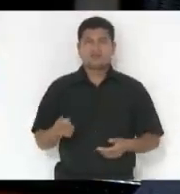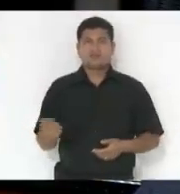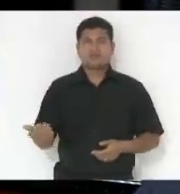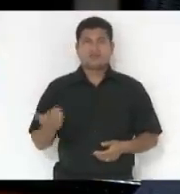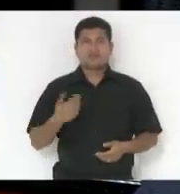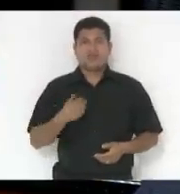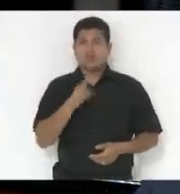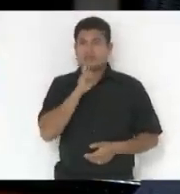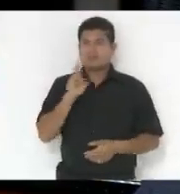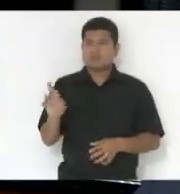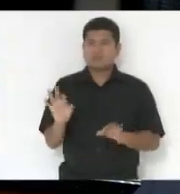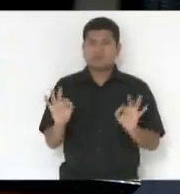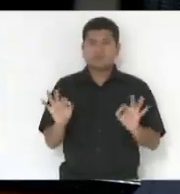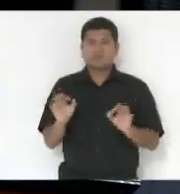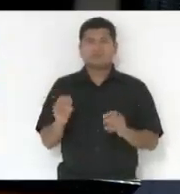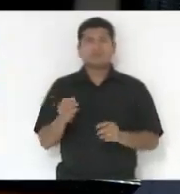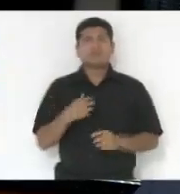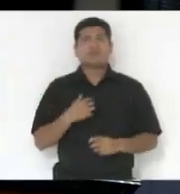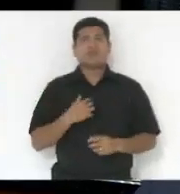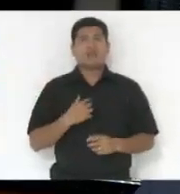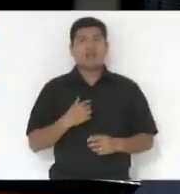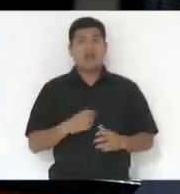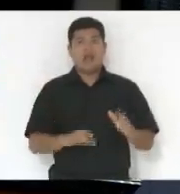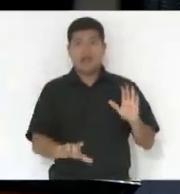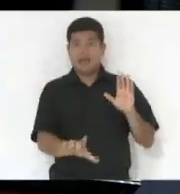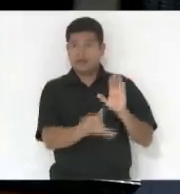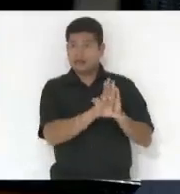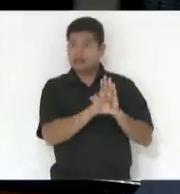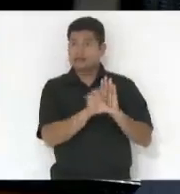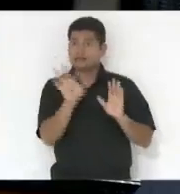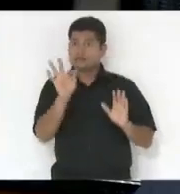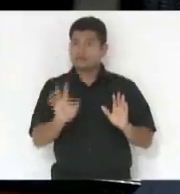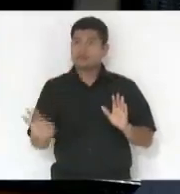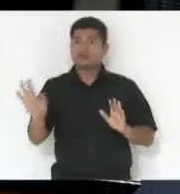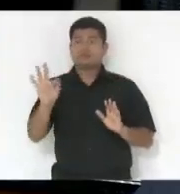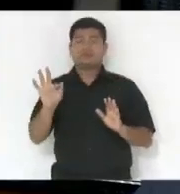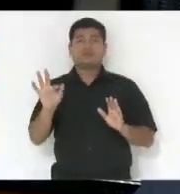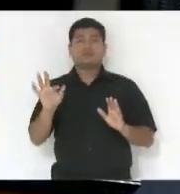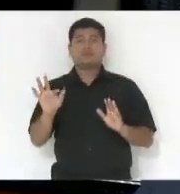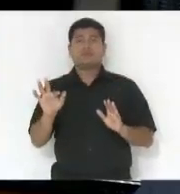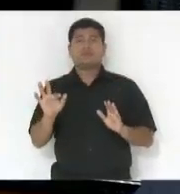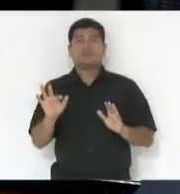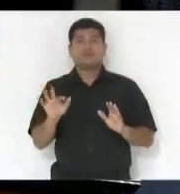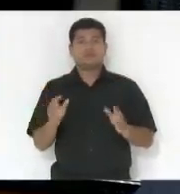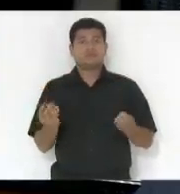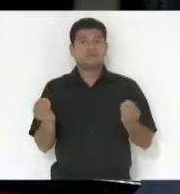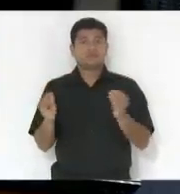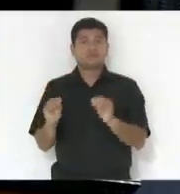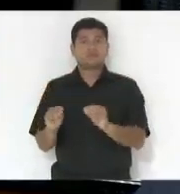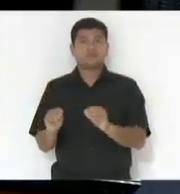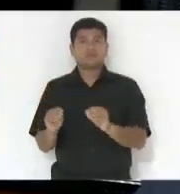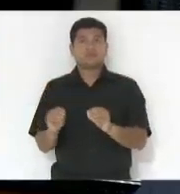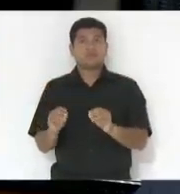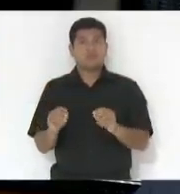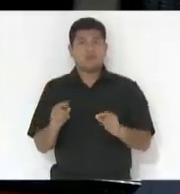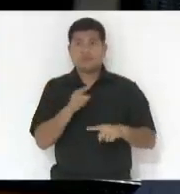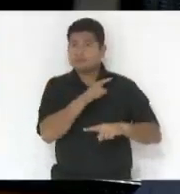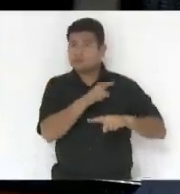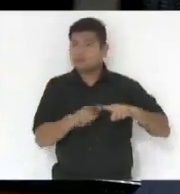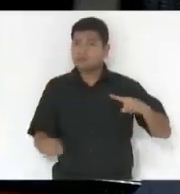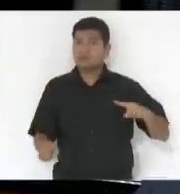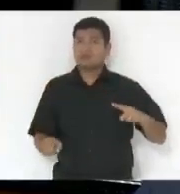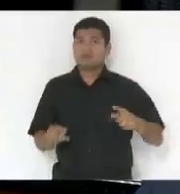ao seu pedido de informação, a lei federal que coloca restrições